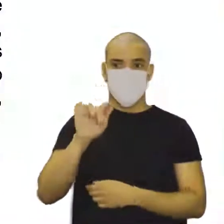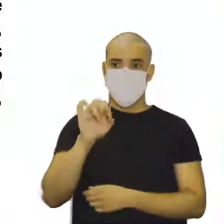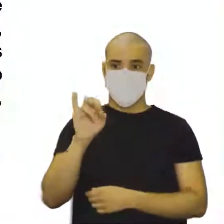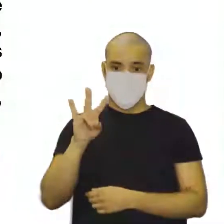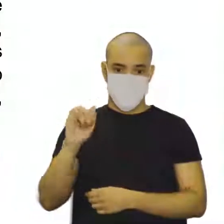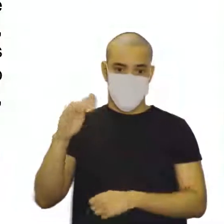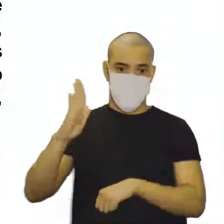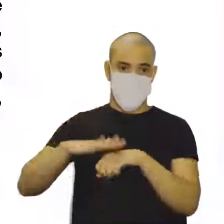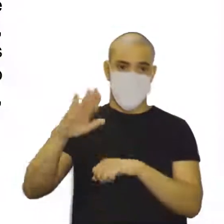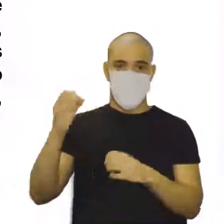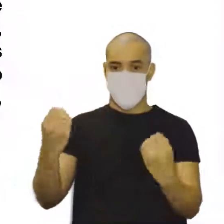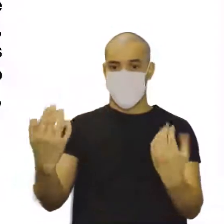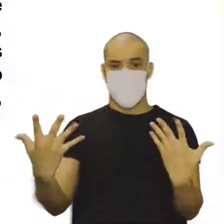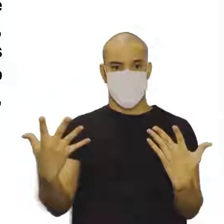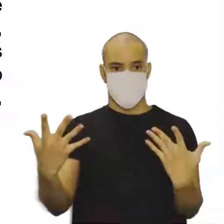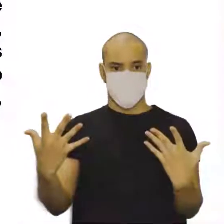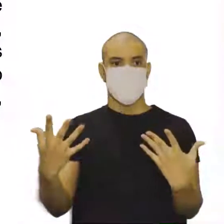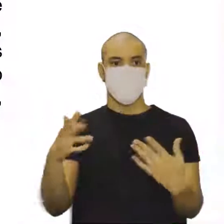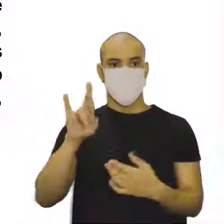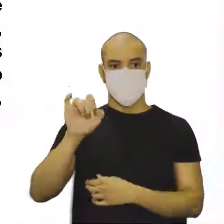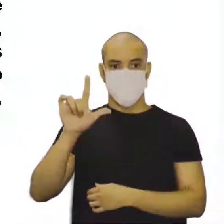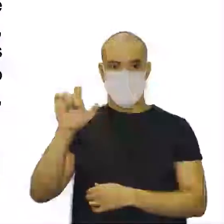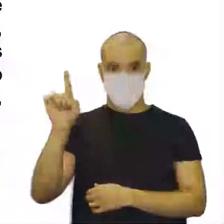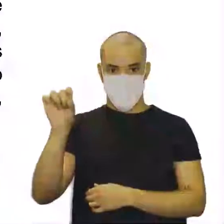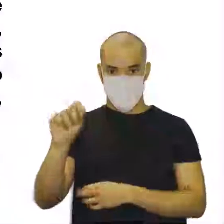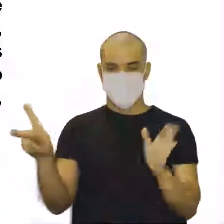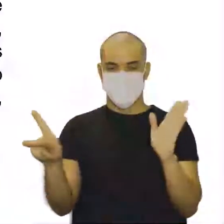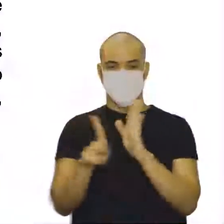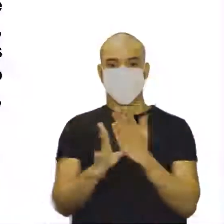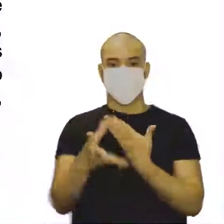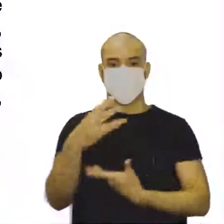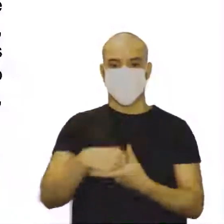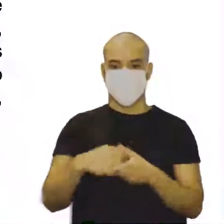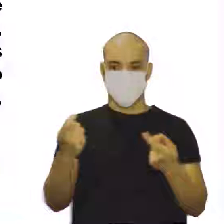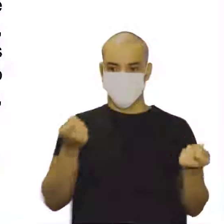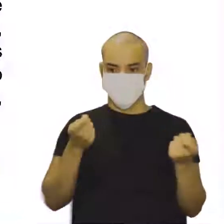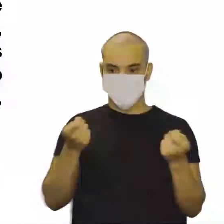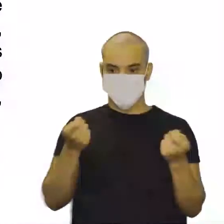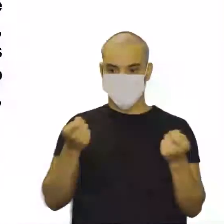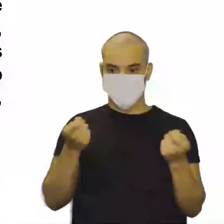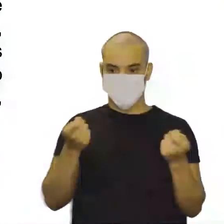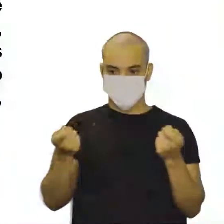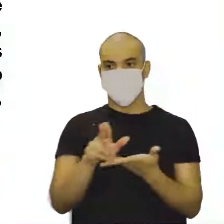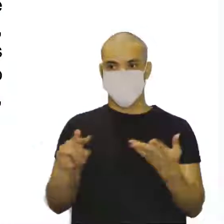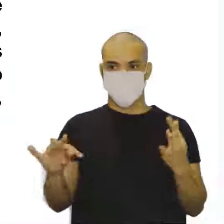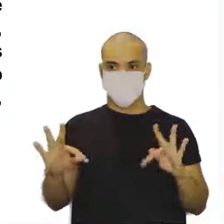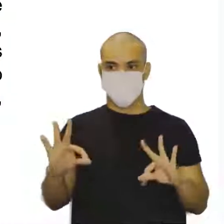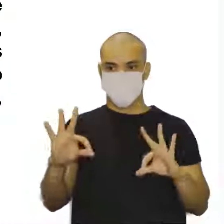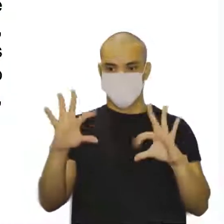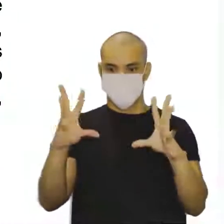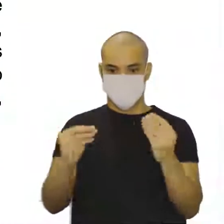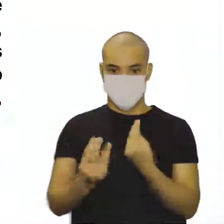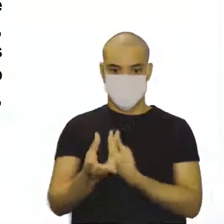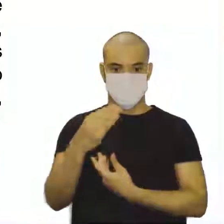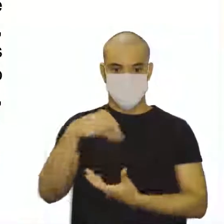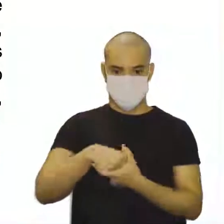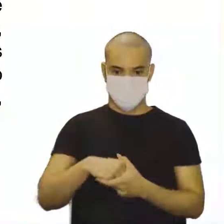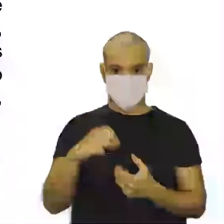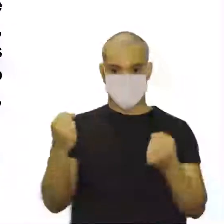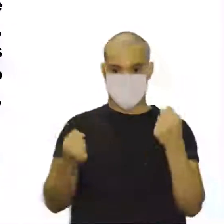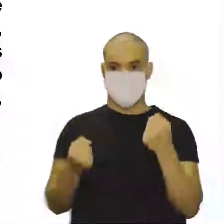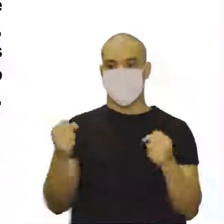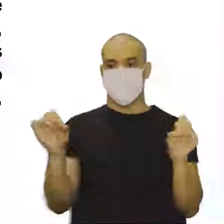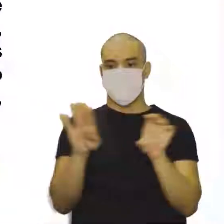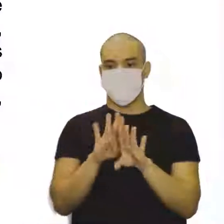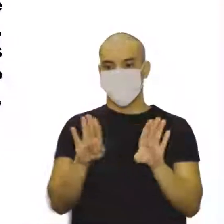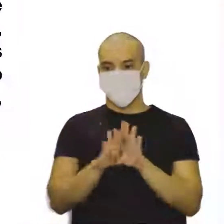para as luzes do painel, né? Os relés, eles trabalham no controle de todas essas partes aqui dentro dos